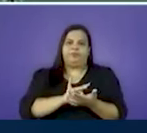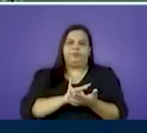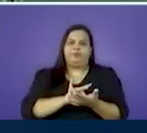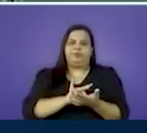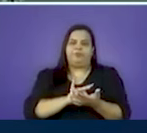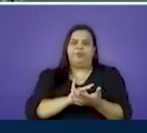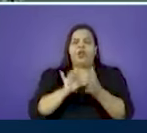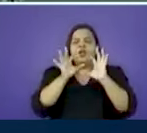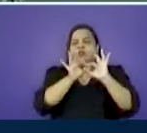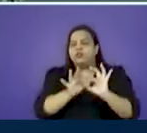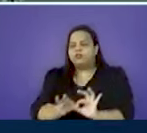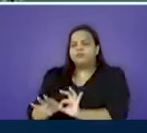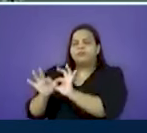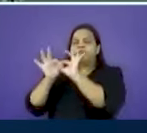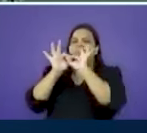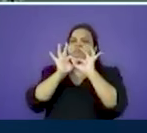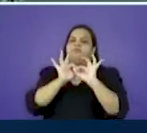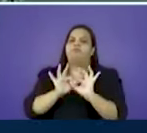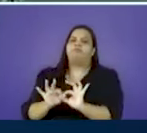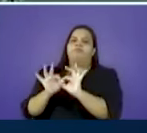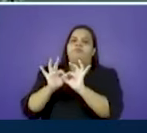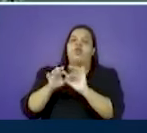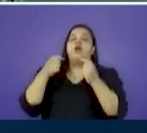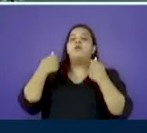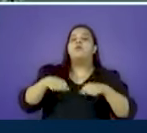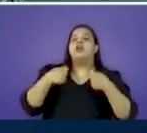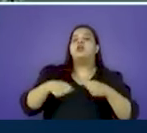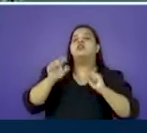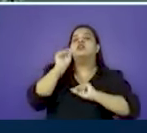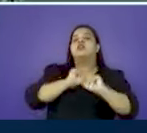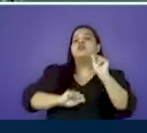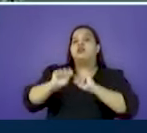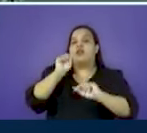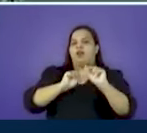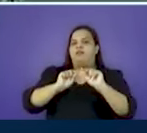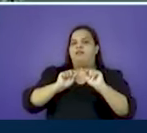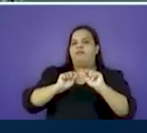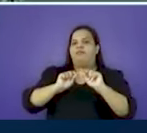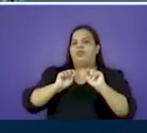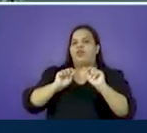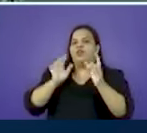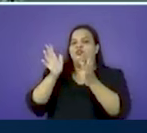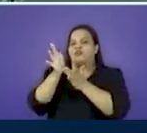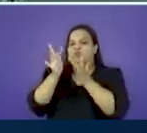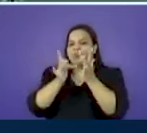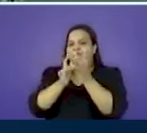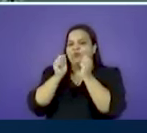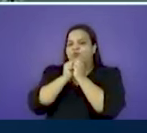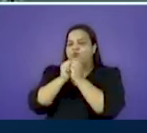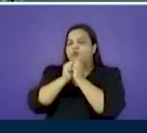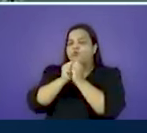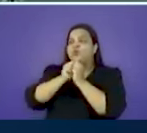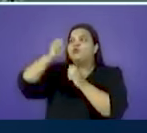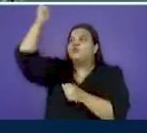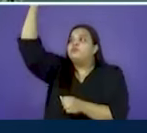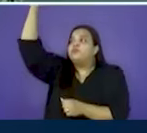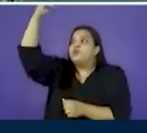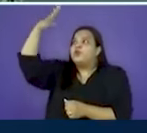conservar a comunhão, é preciso andarmos na luz, é preciso andarmos